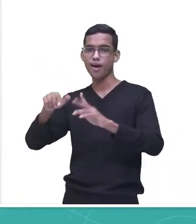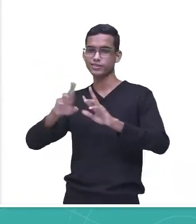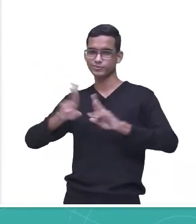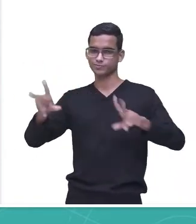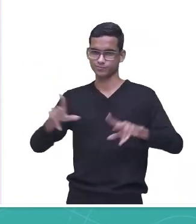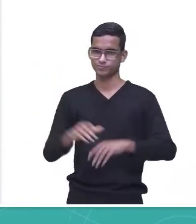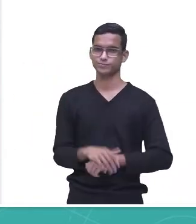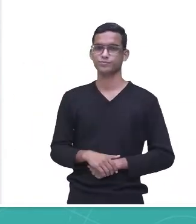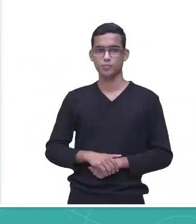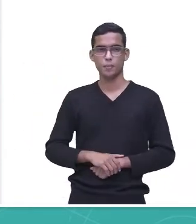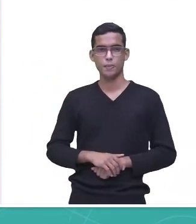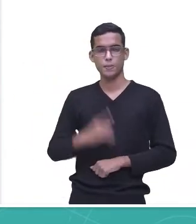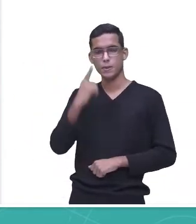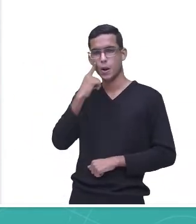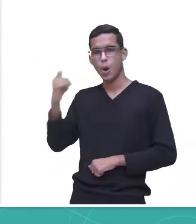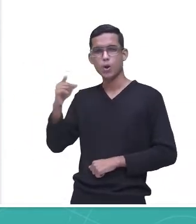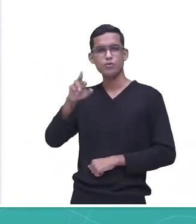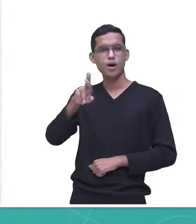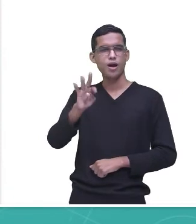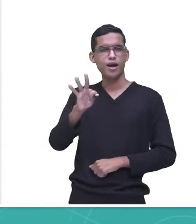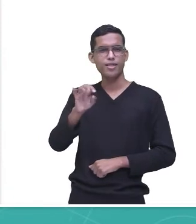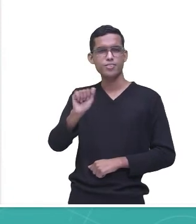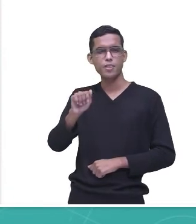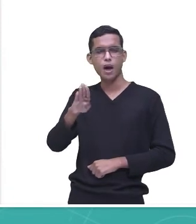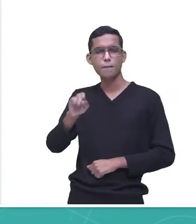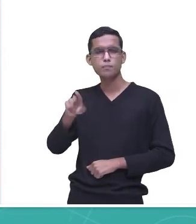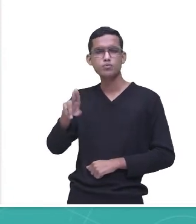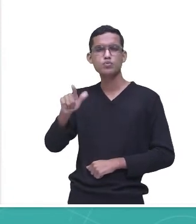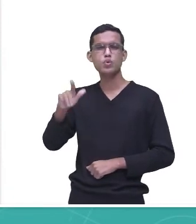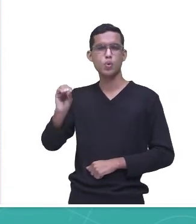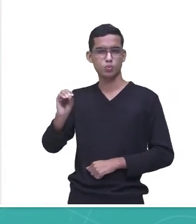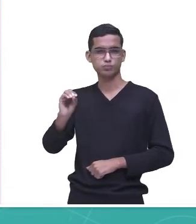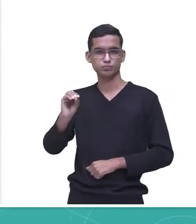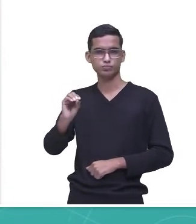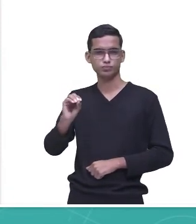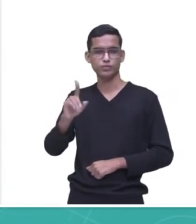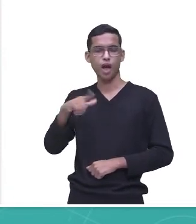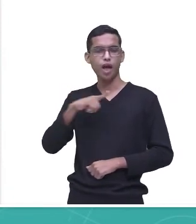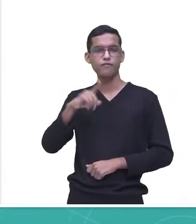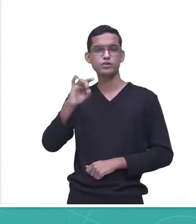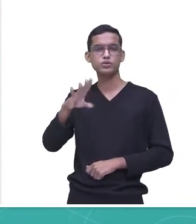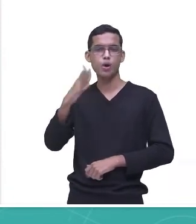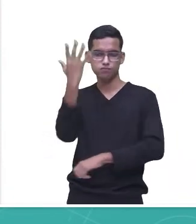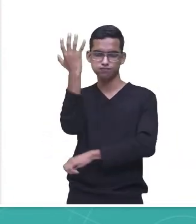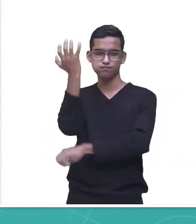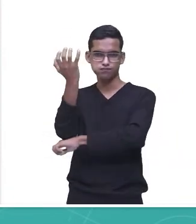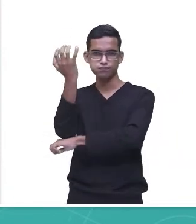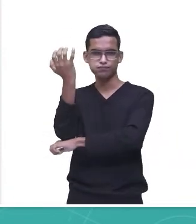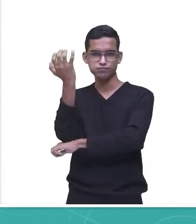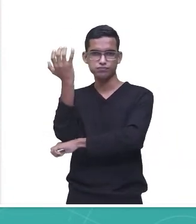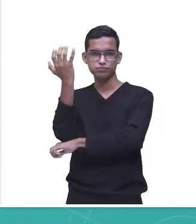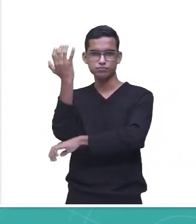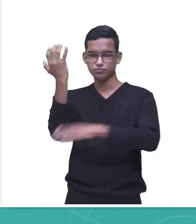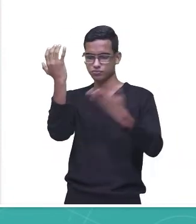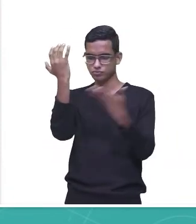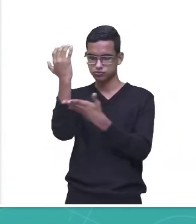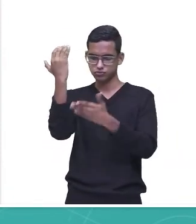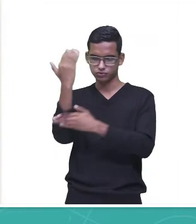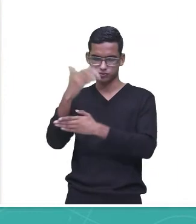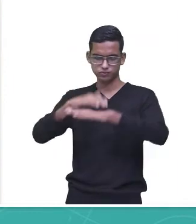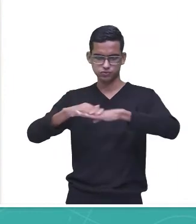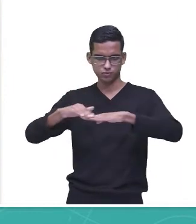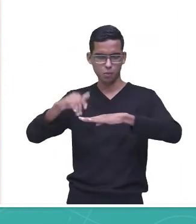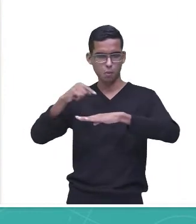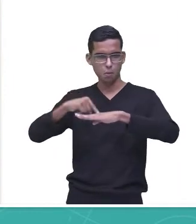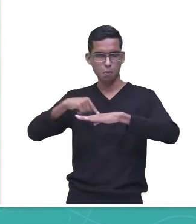um retábulo, como vocês podem ver, ele é todo produzido em madeira e ele é colocado nos altares das igrejas